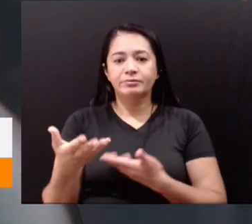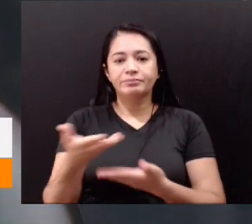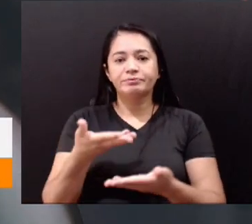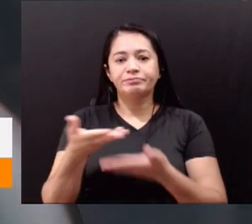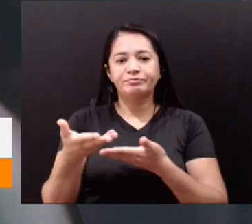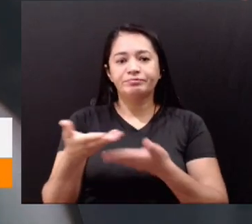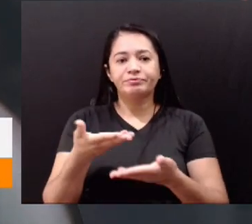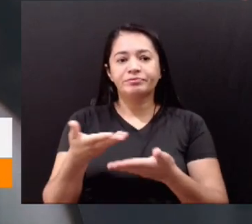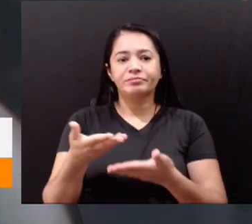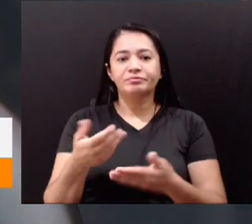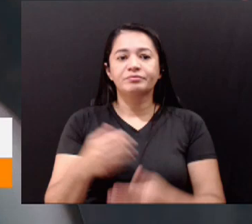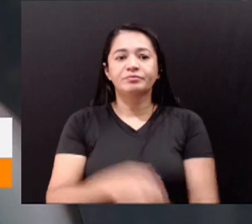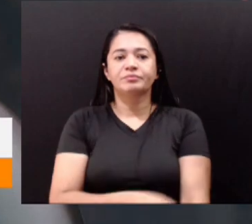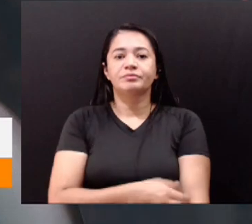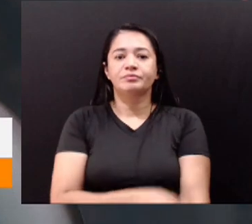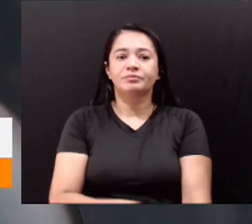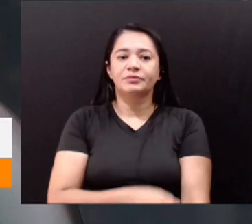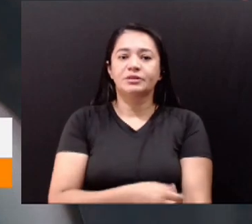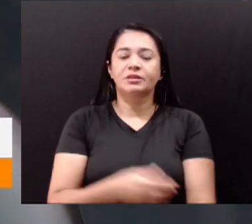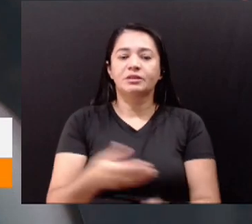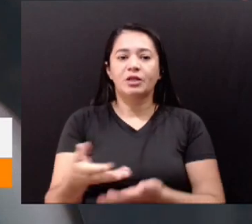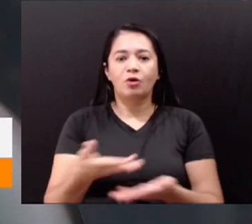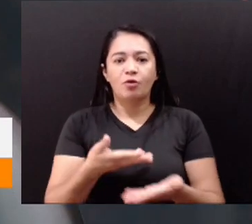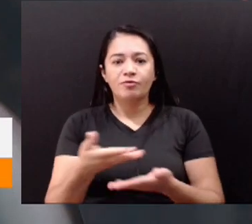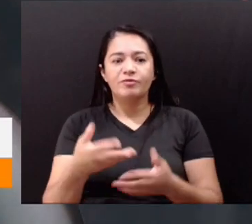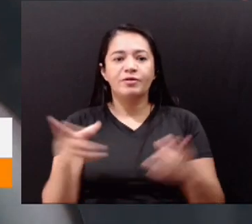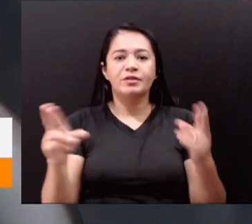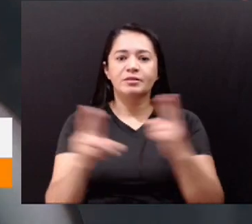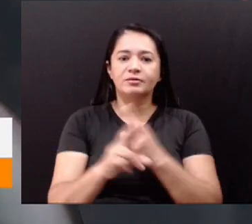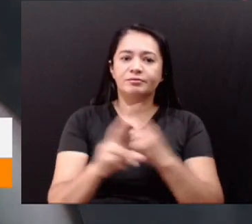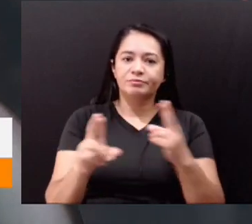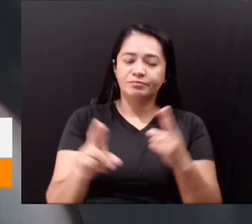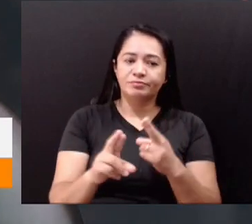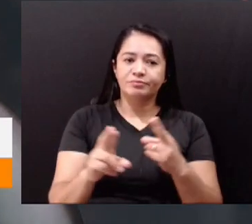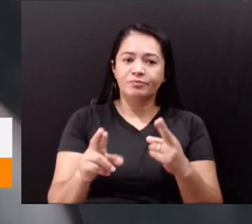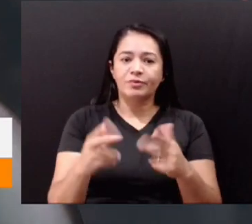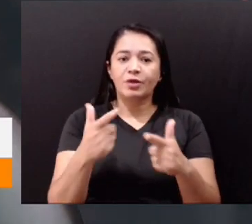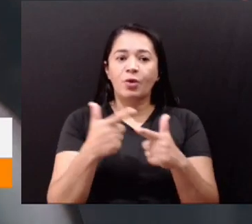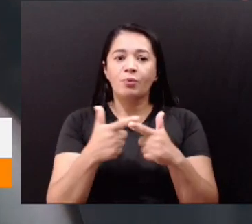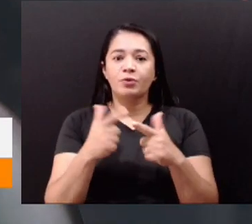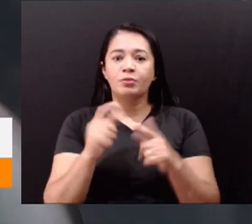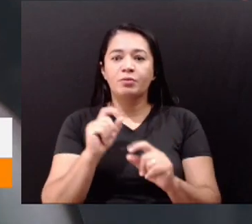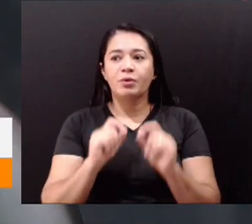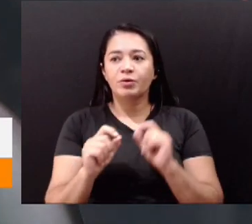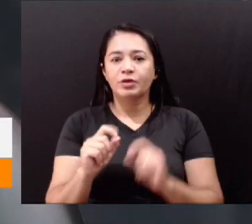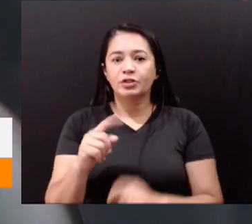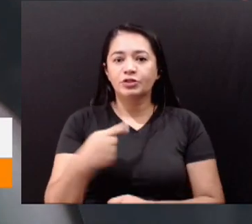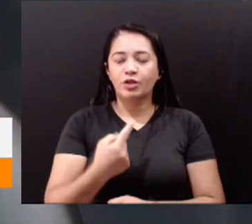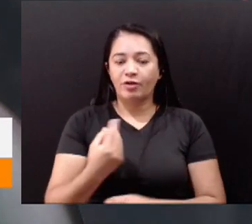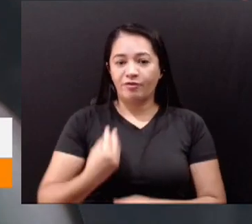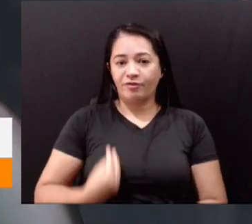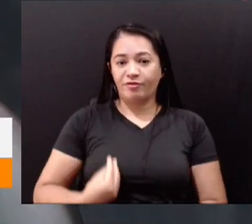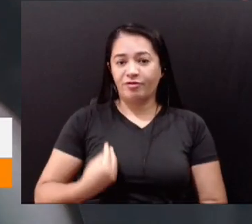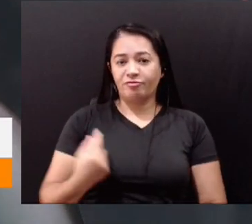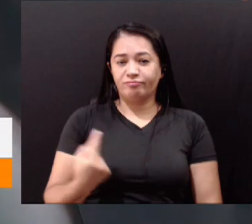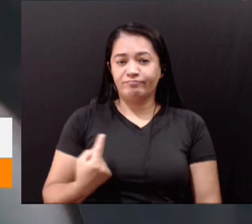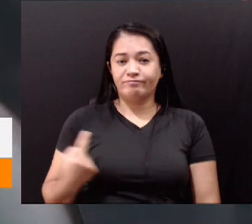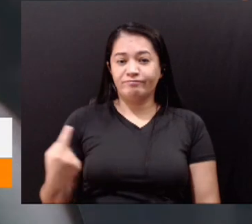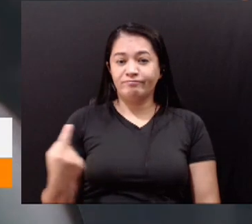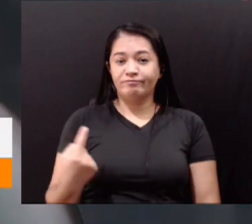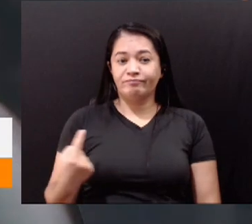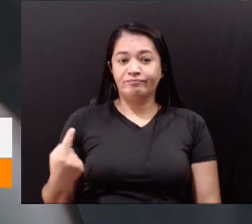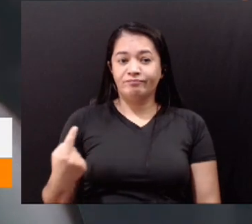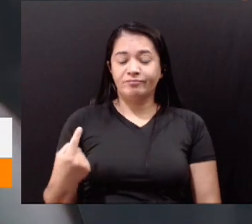da convivência, das relações, né. O problema é quando a gente está vivendo isolado, fechado, abandonado,